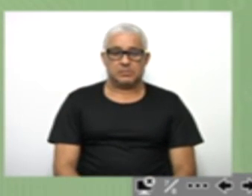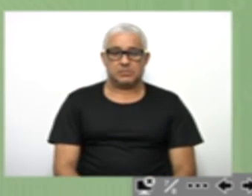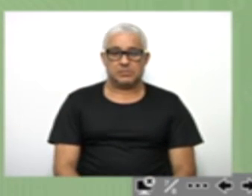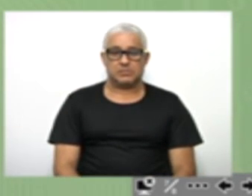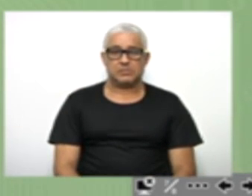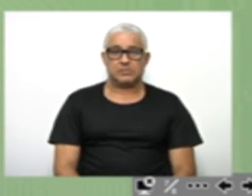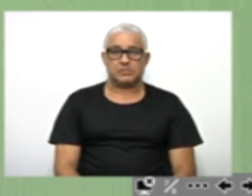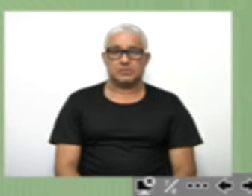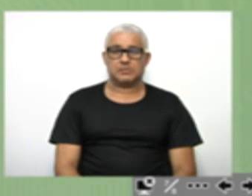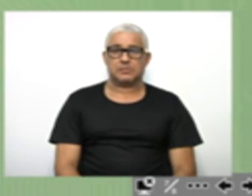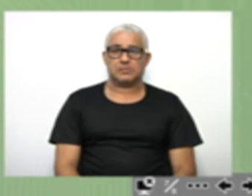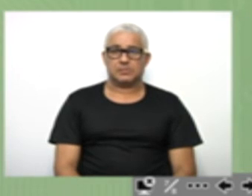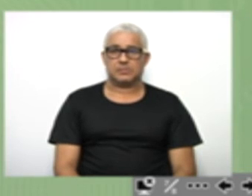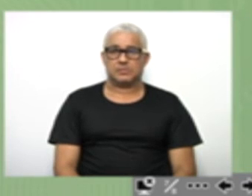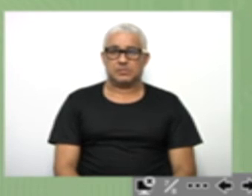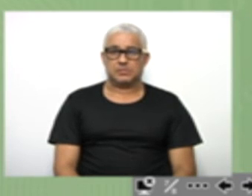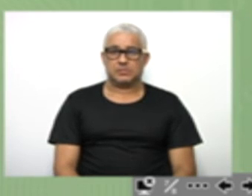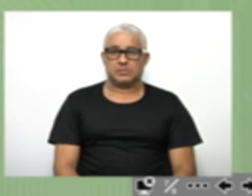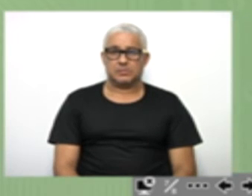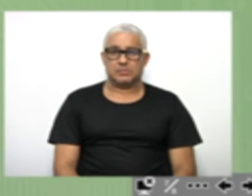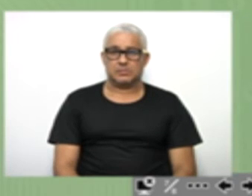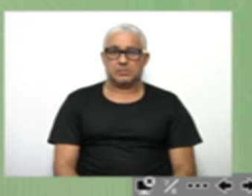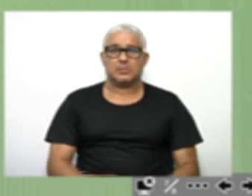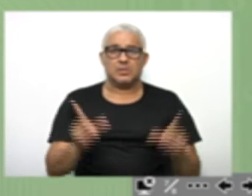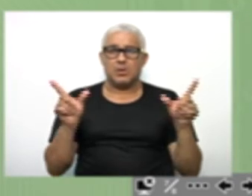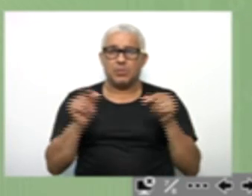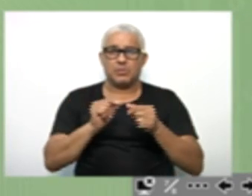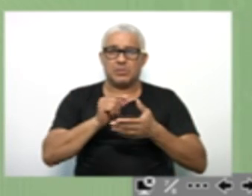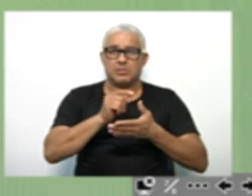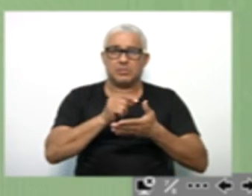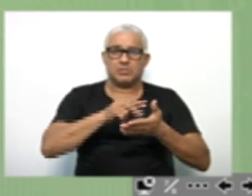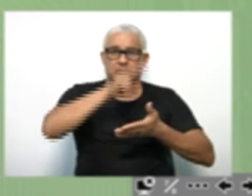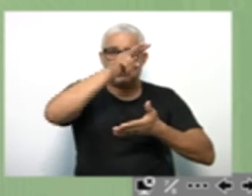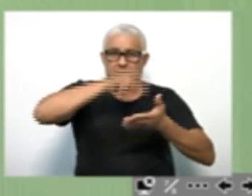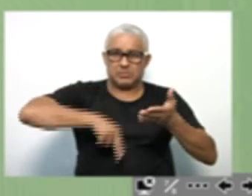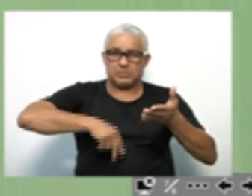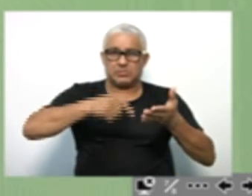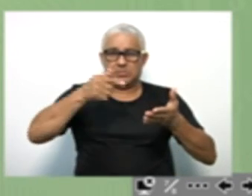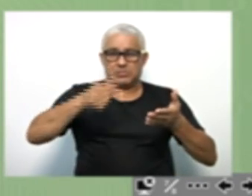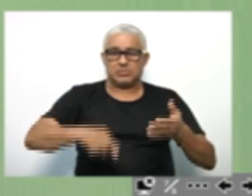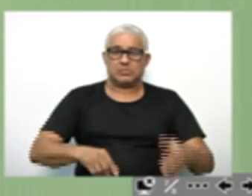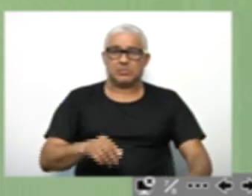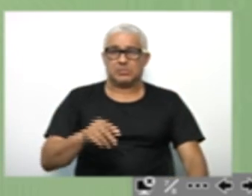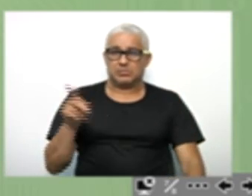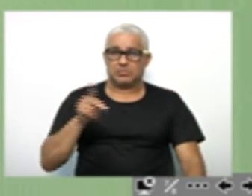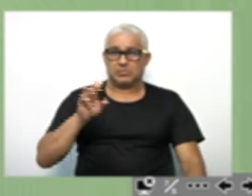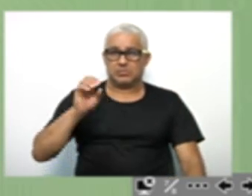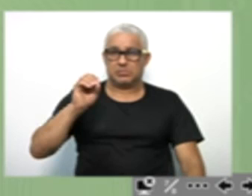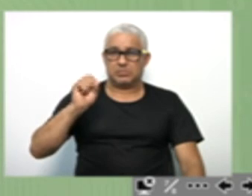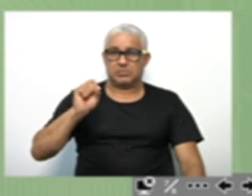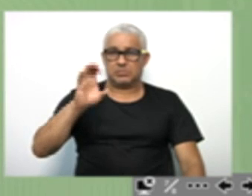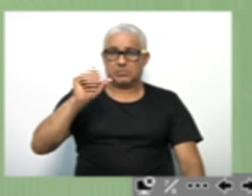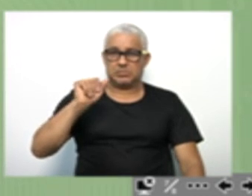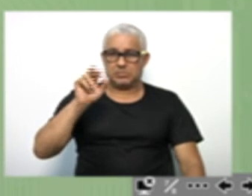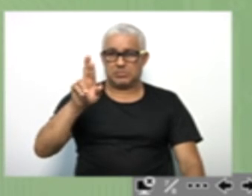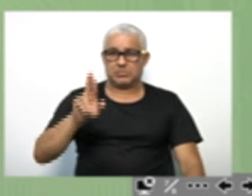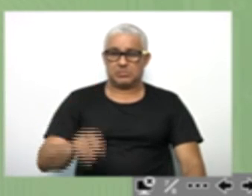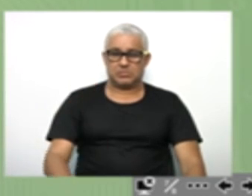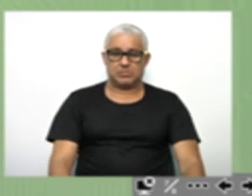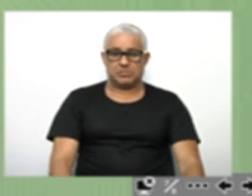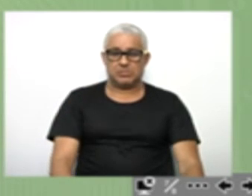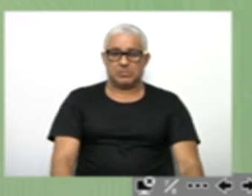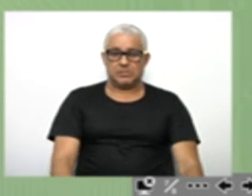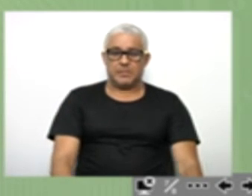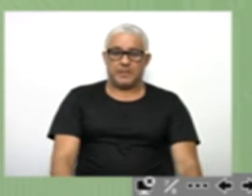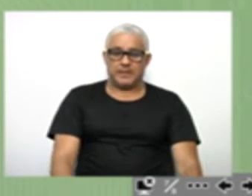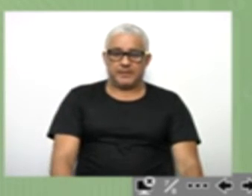fazer aquela breve leitura, você consegue fazer? Vamos lá, novamente, do professor Oscar Motomura. Foi excelente.